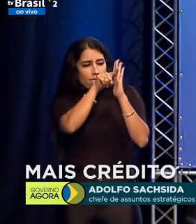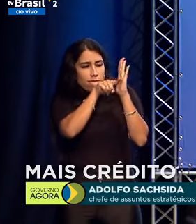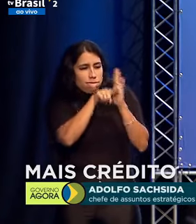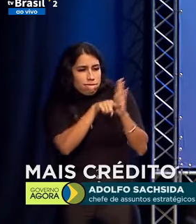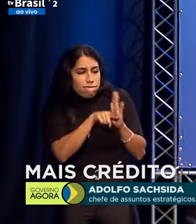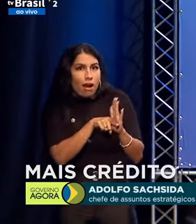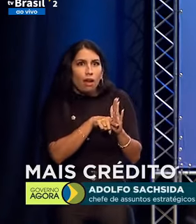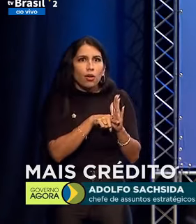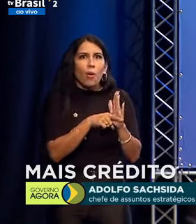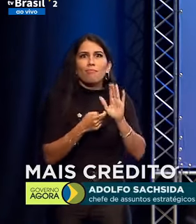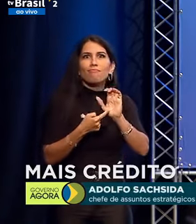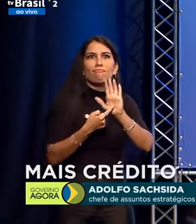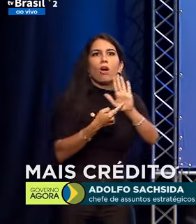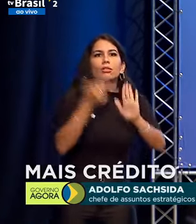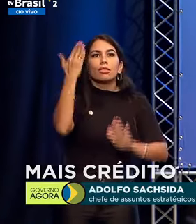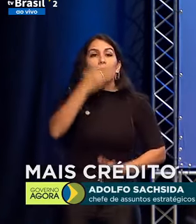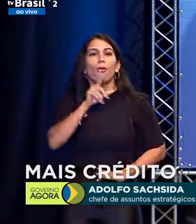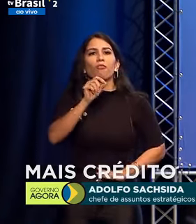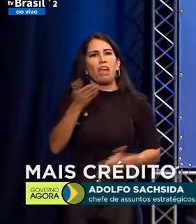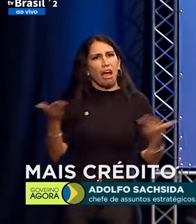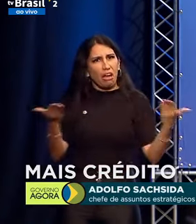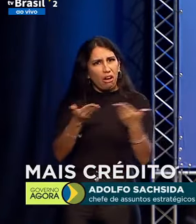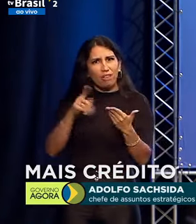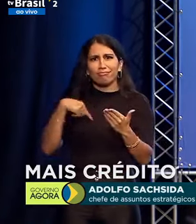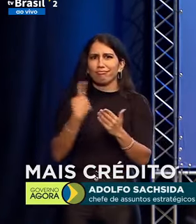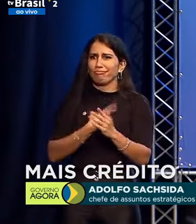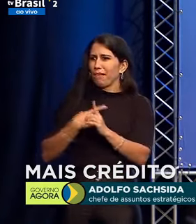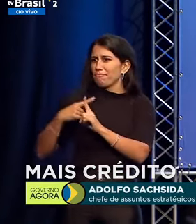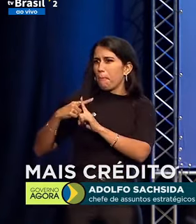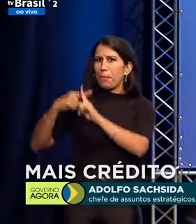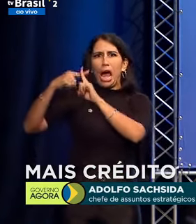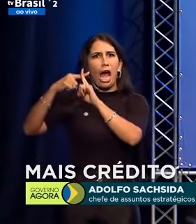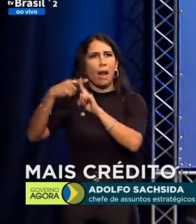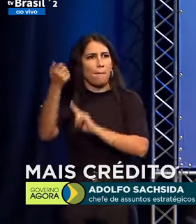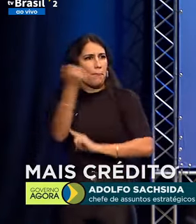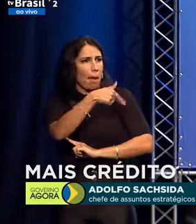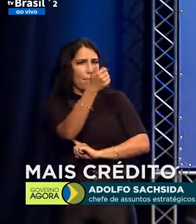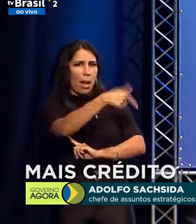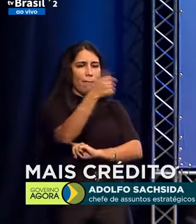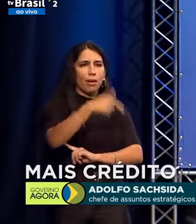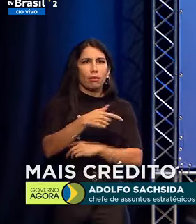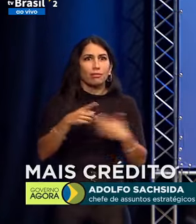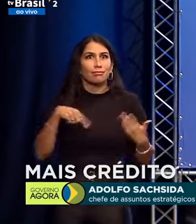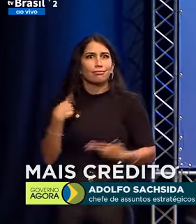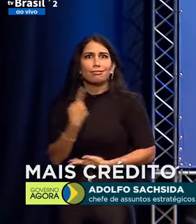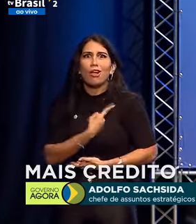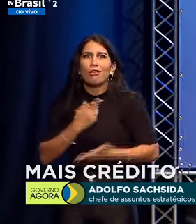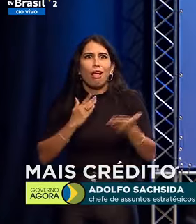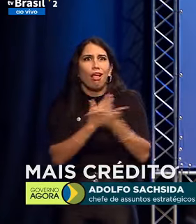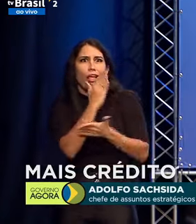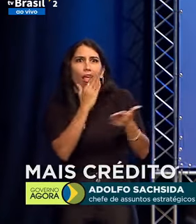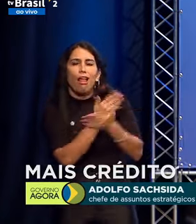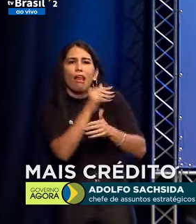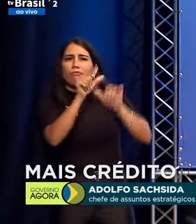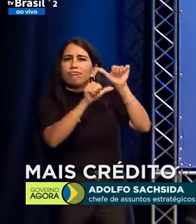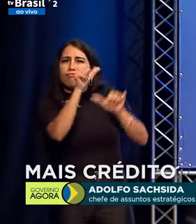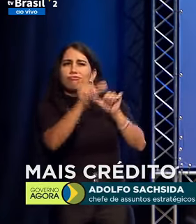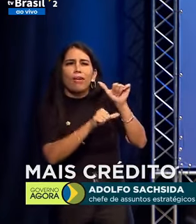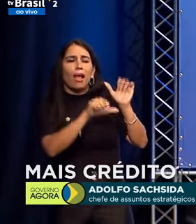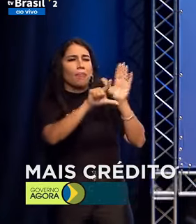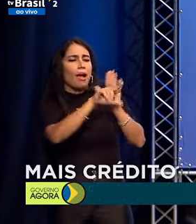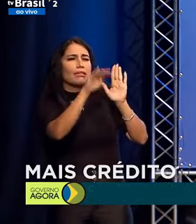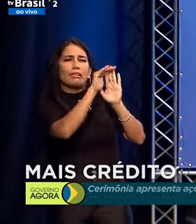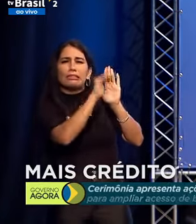otimista. Como é que nós não fizemos reforma, gente? Como é que nós não aprovamos a maior reforma estrutural da Previdência? Como nós não aprovamos os